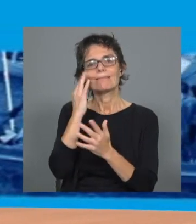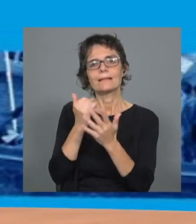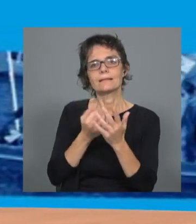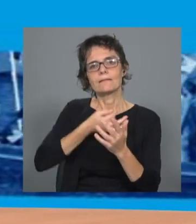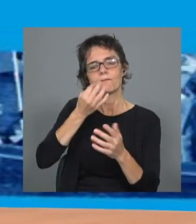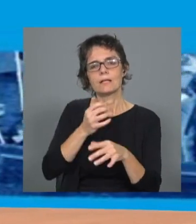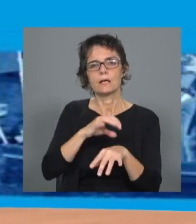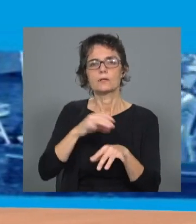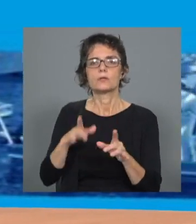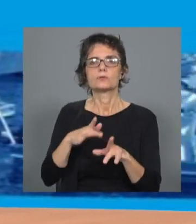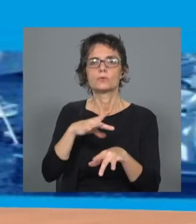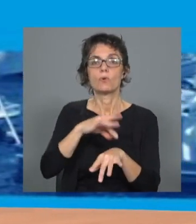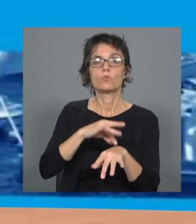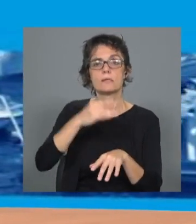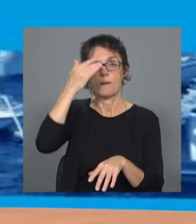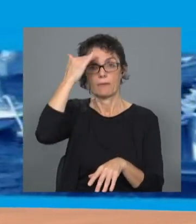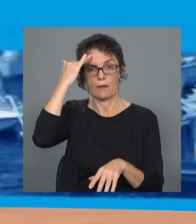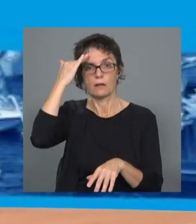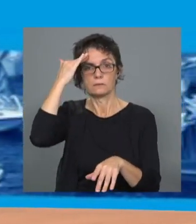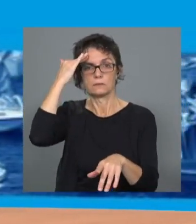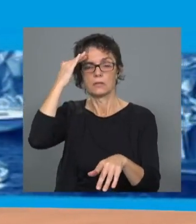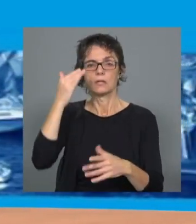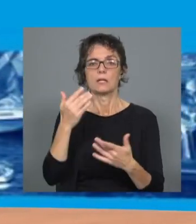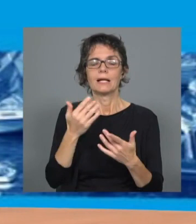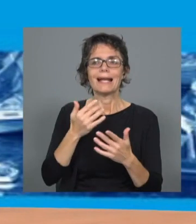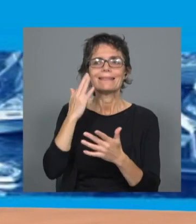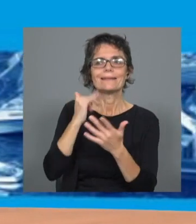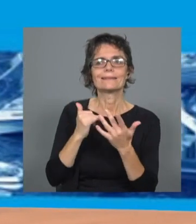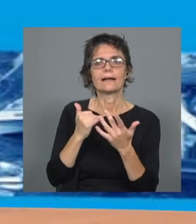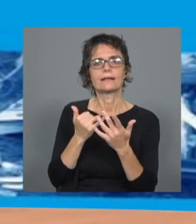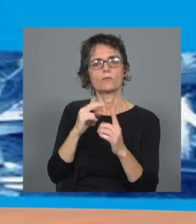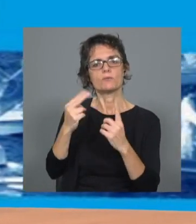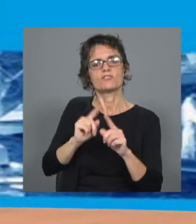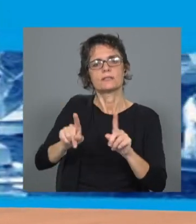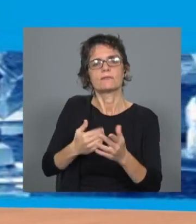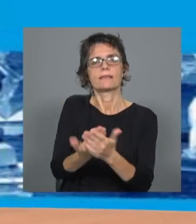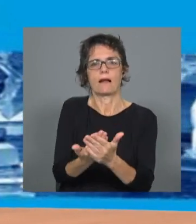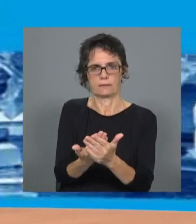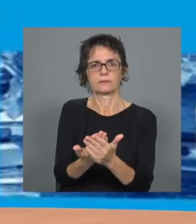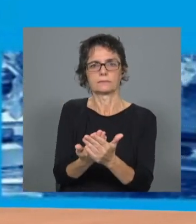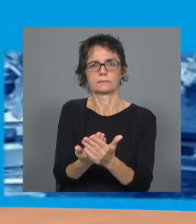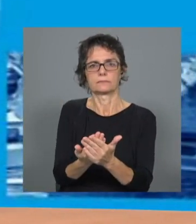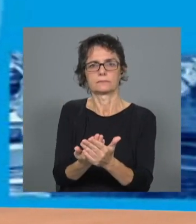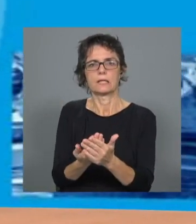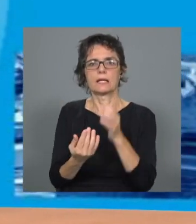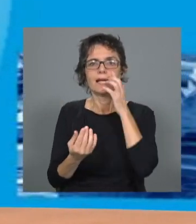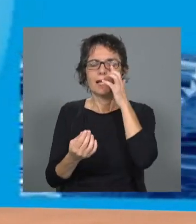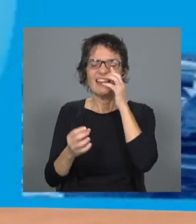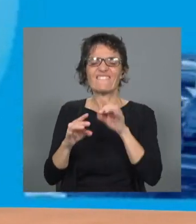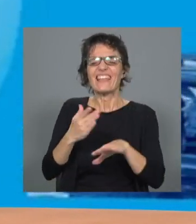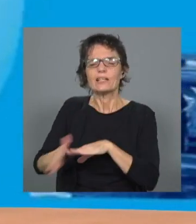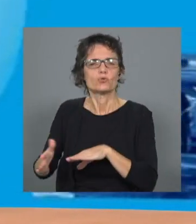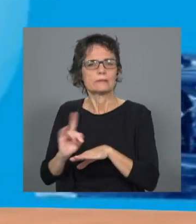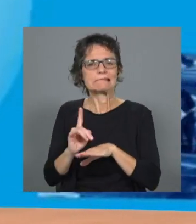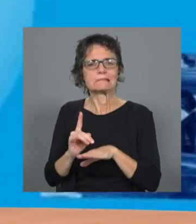falam exatamente disso e dão-nos essa perspectiva, colocam-nos perante a questão